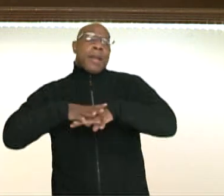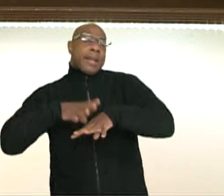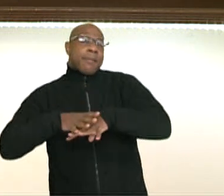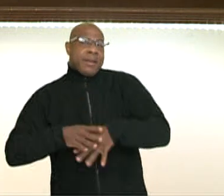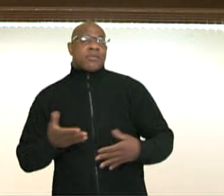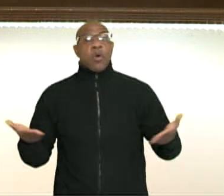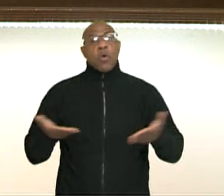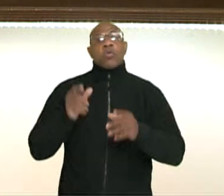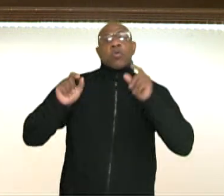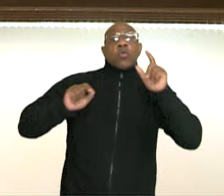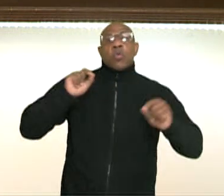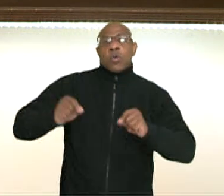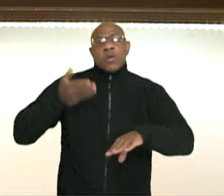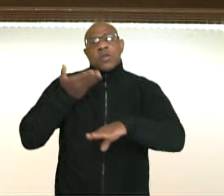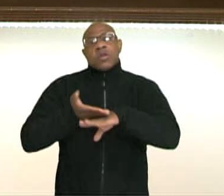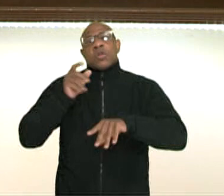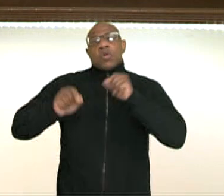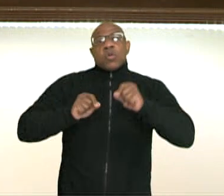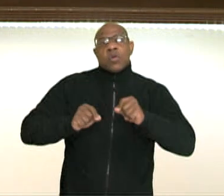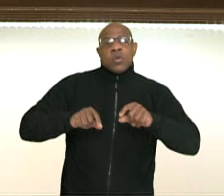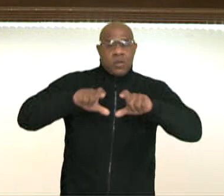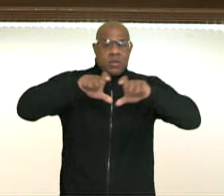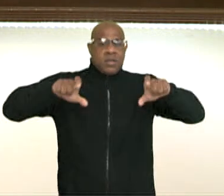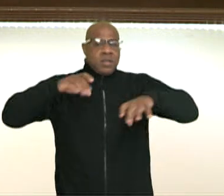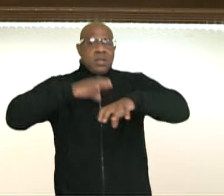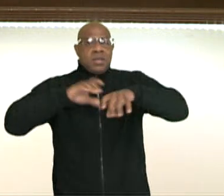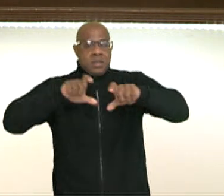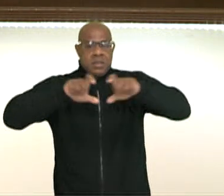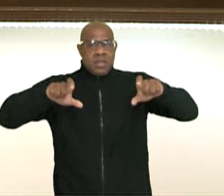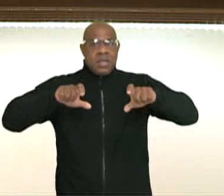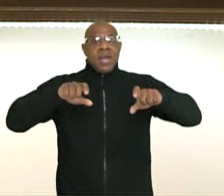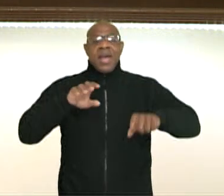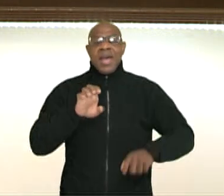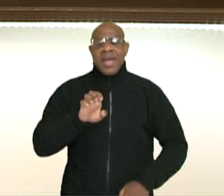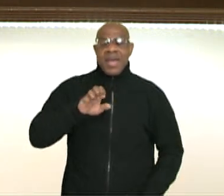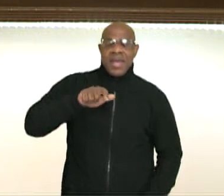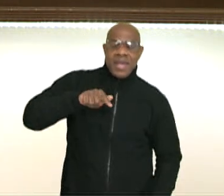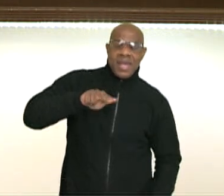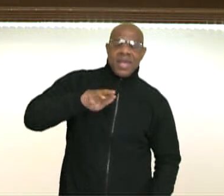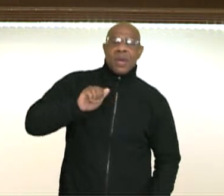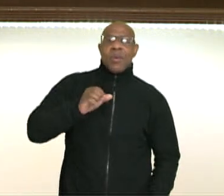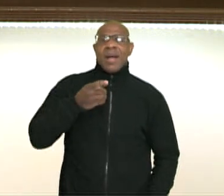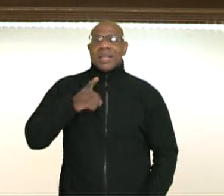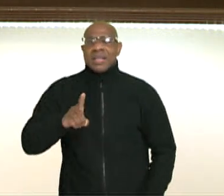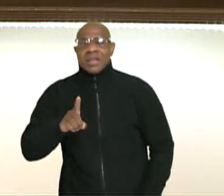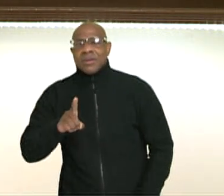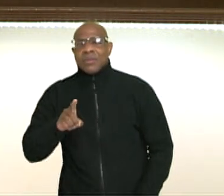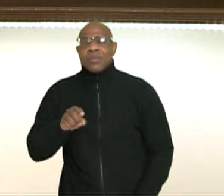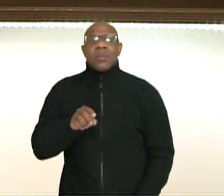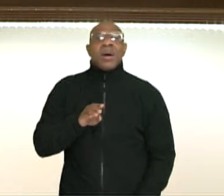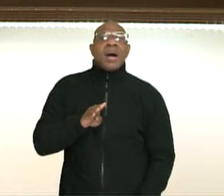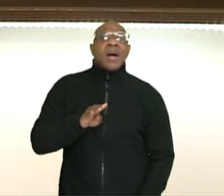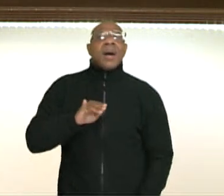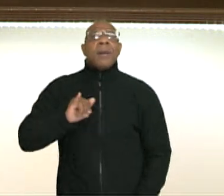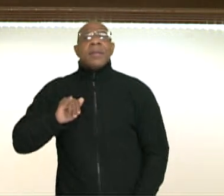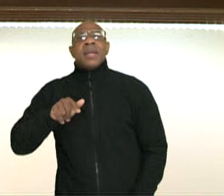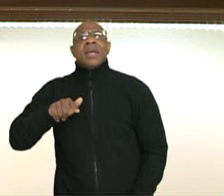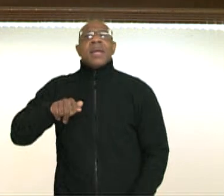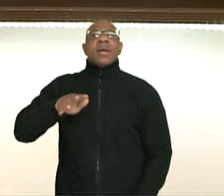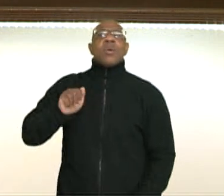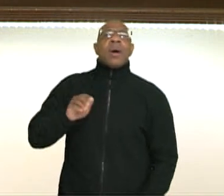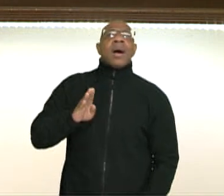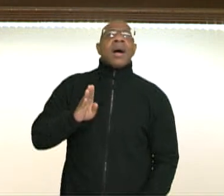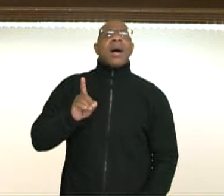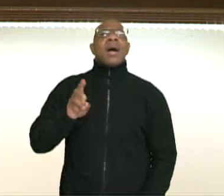Hoje estaremos estudando equações biquadradas. O que será que é isso, meu Deus?